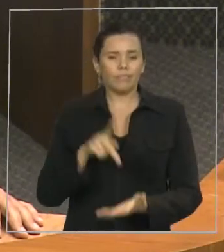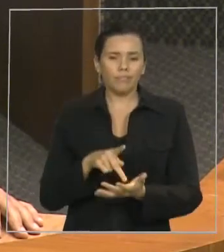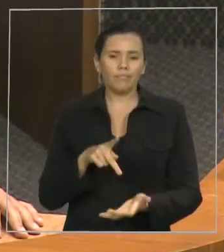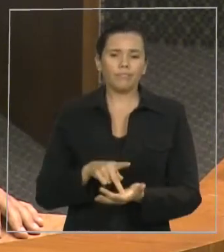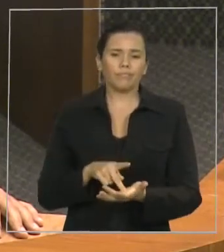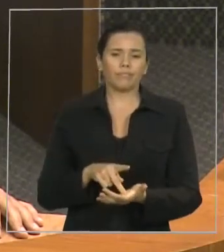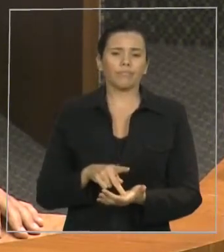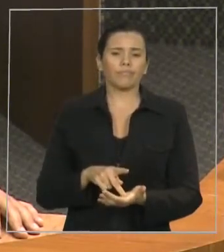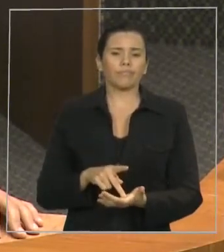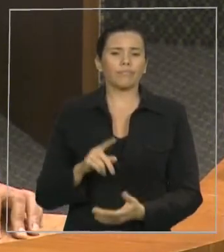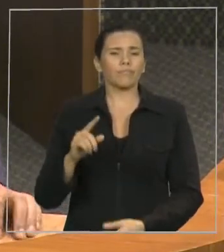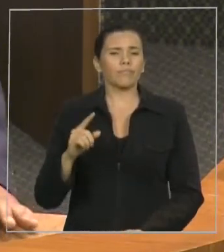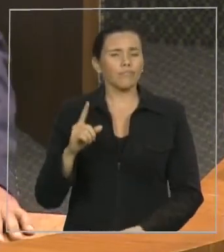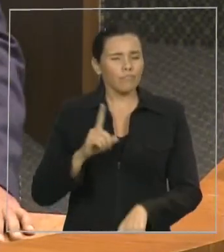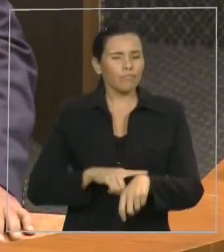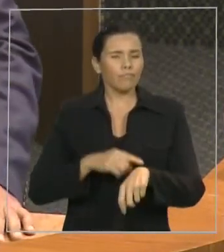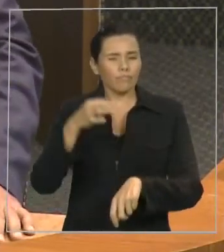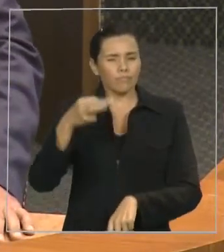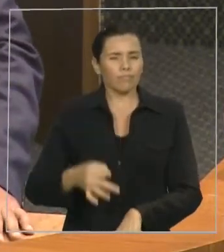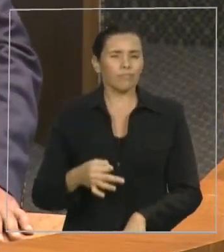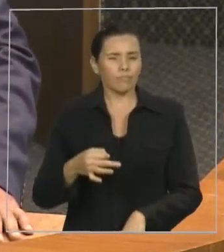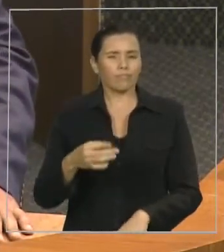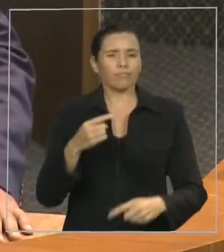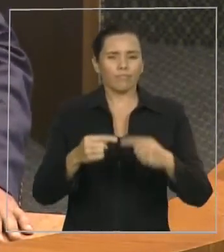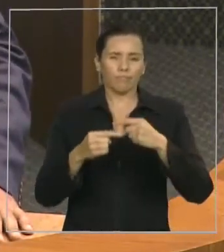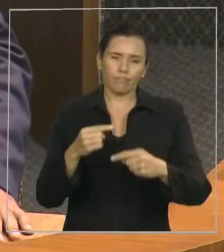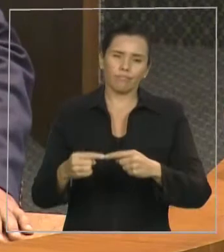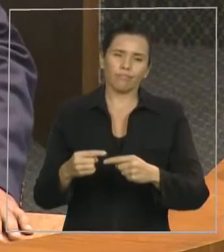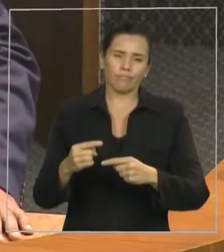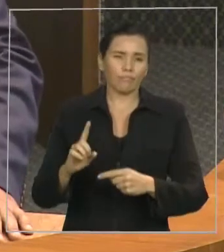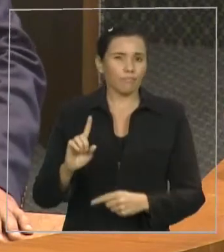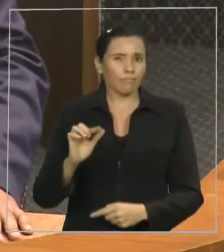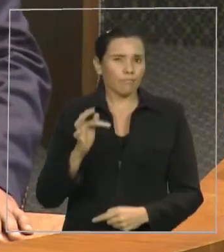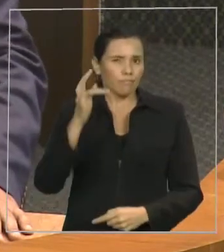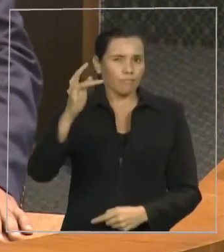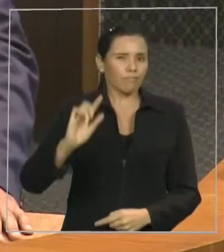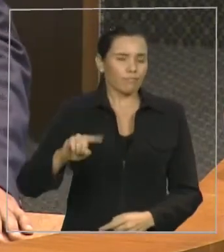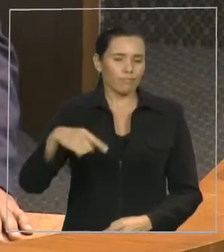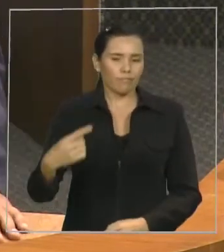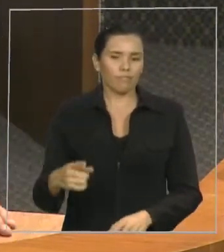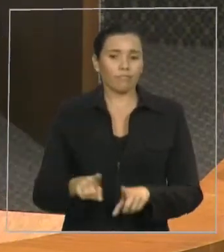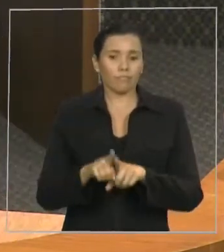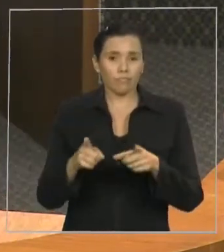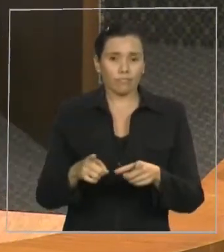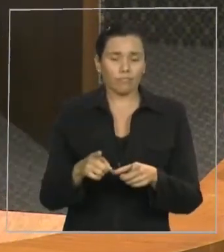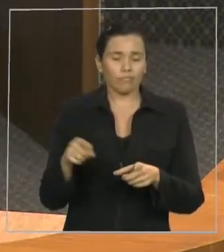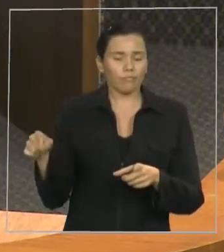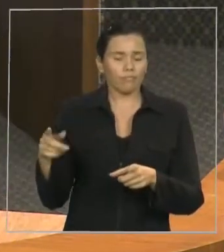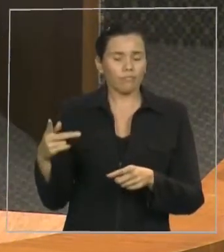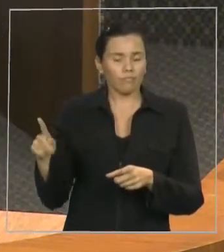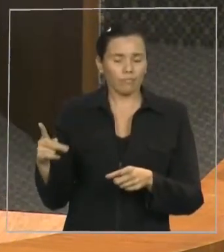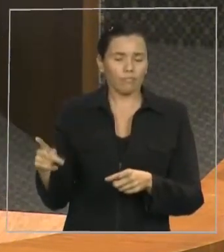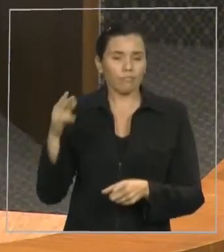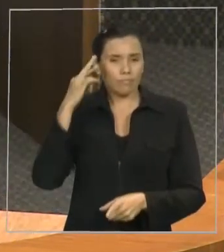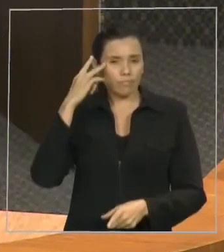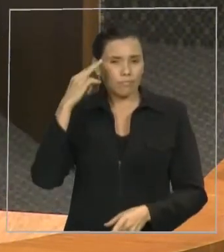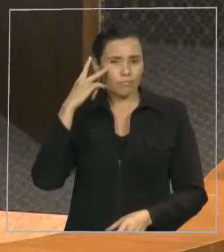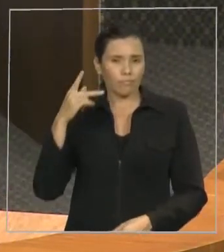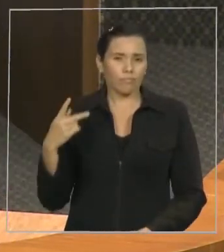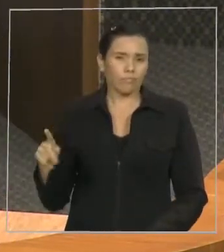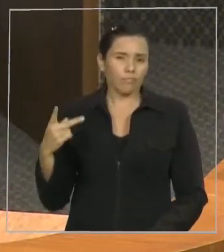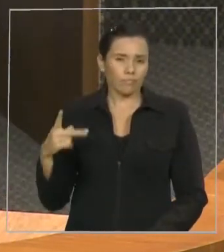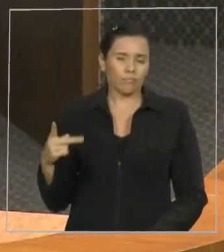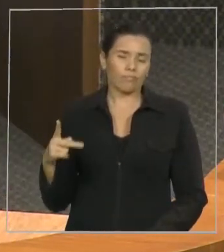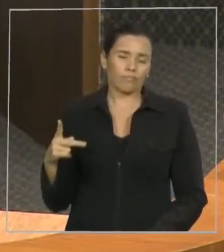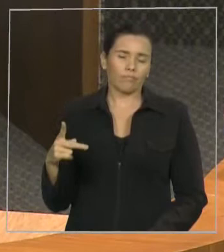no momento certo. Mas o partido, no que diz respeito às suas diretrizes, à sua orientação, à sua